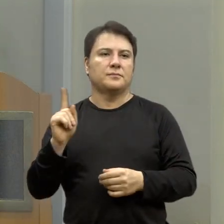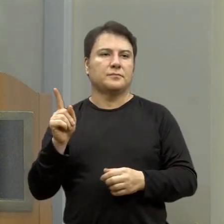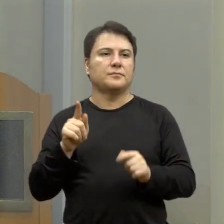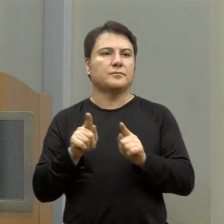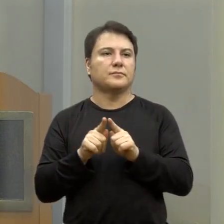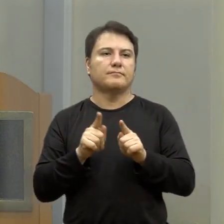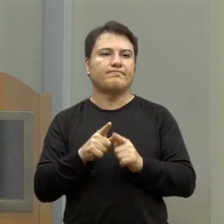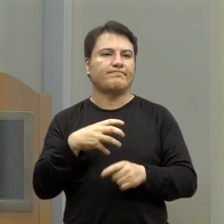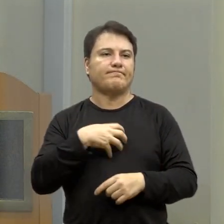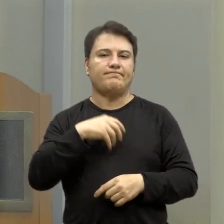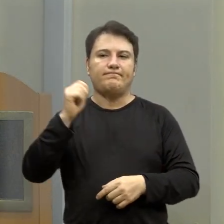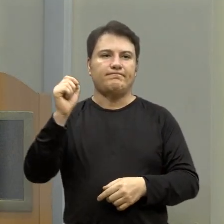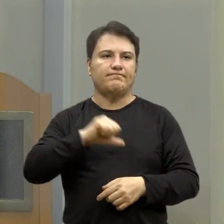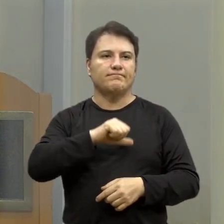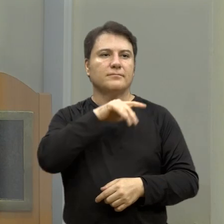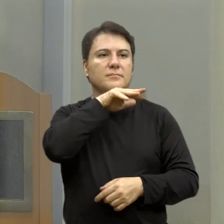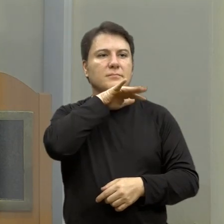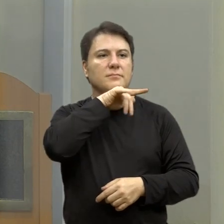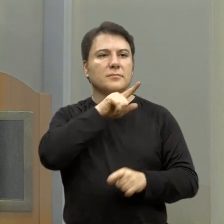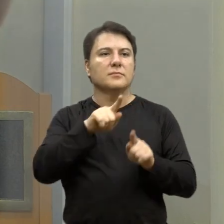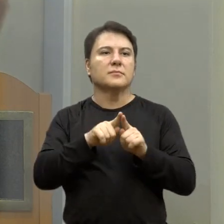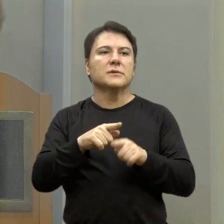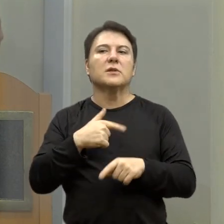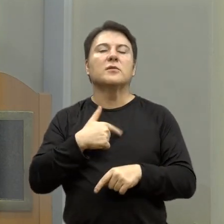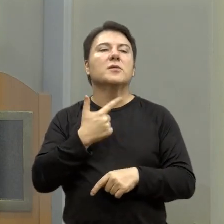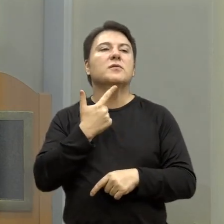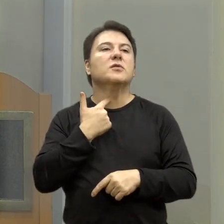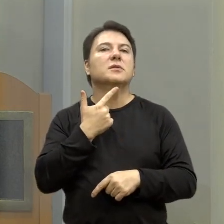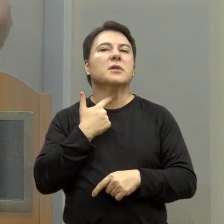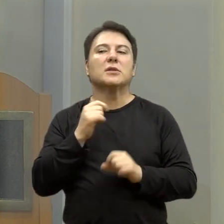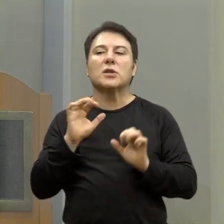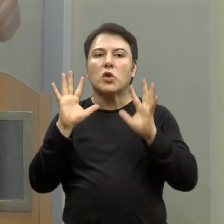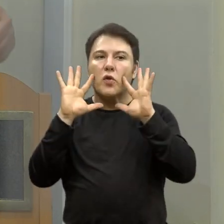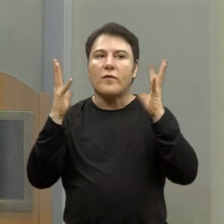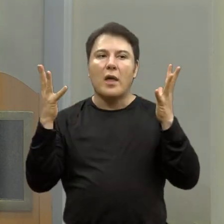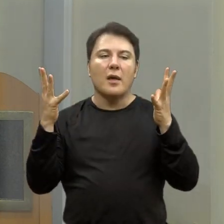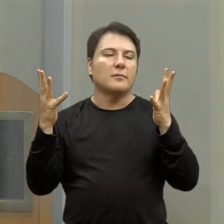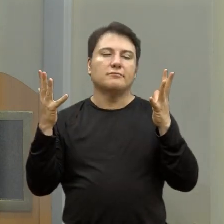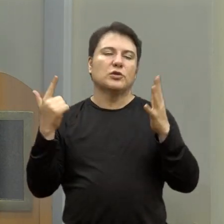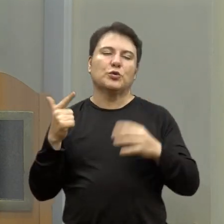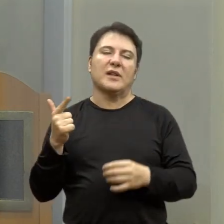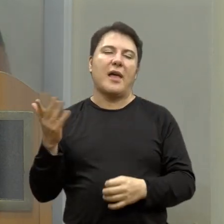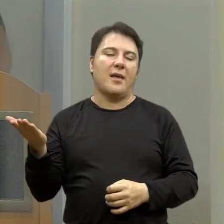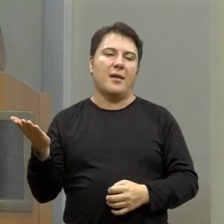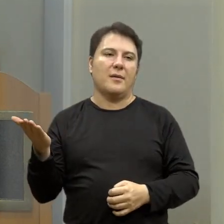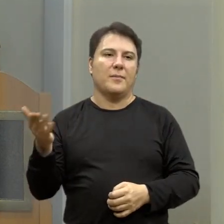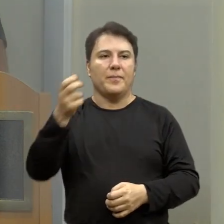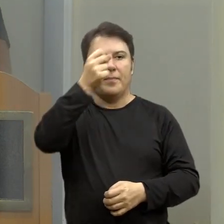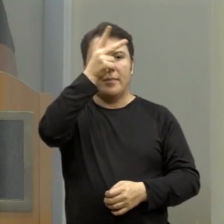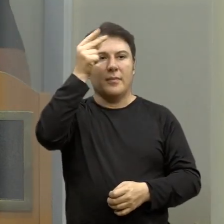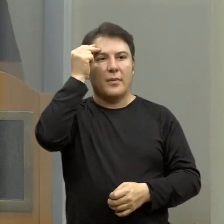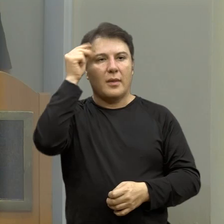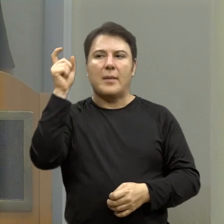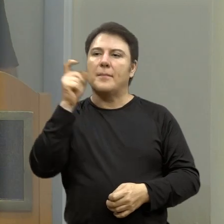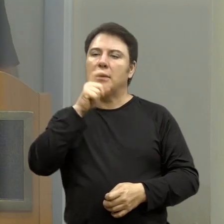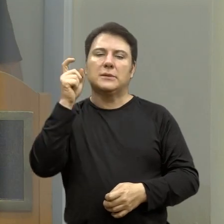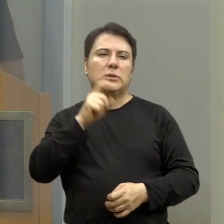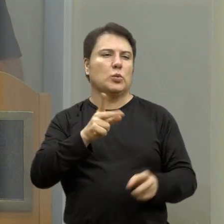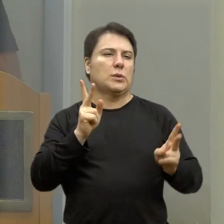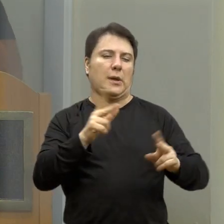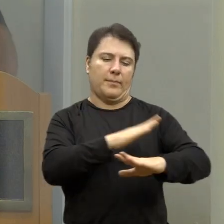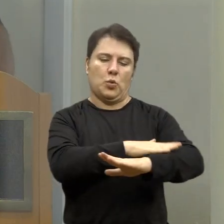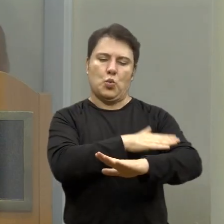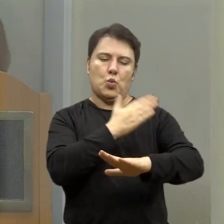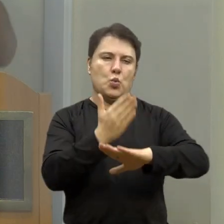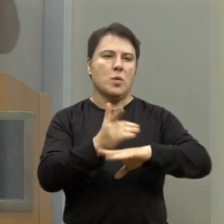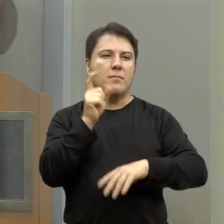tanta má-fé, com tão pouca vontade de resolver o problema dos servidores como esse. O prefeito mentiu do começo ao fim,